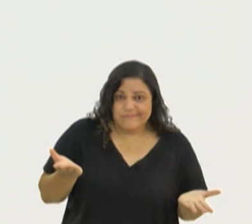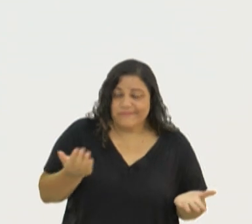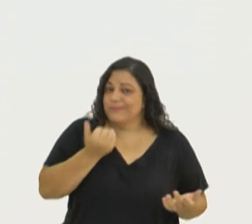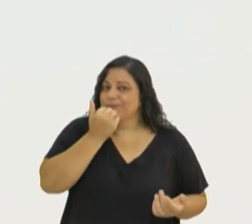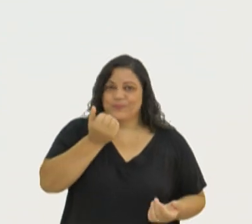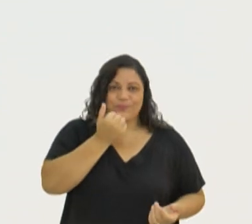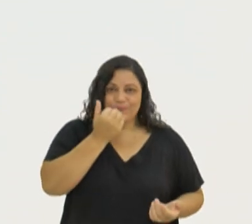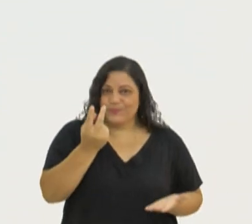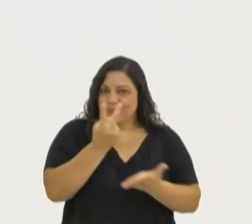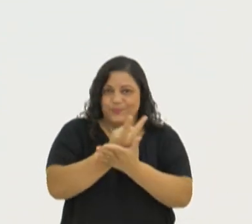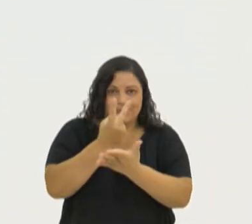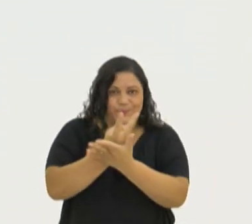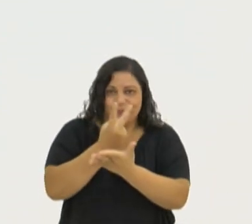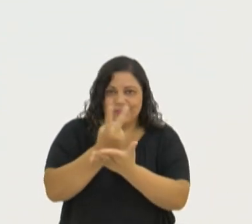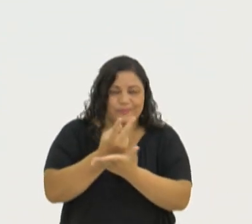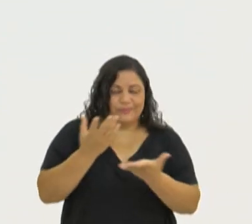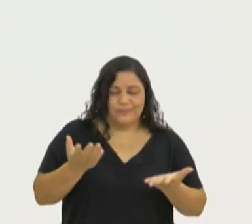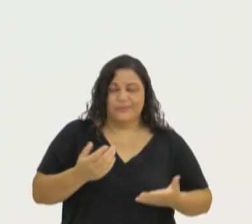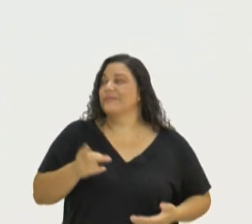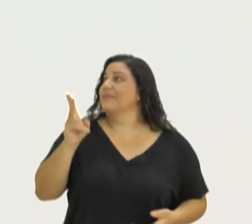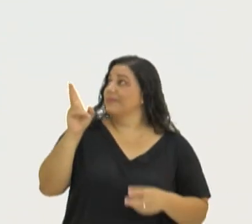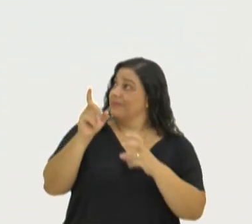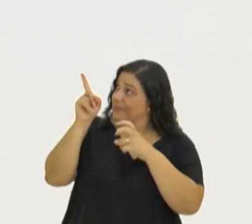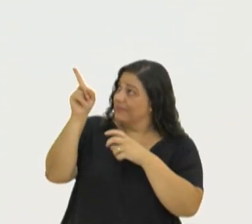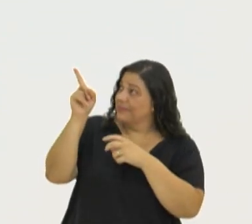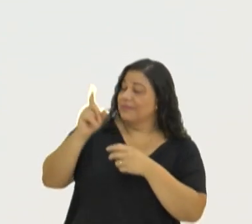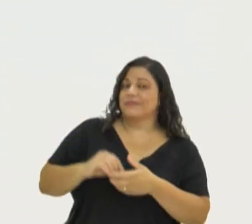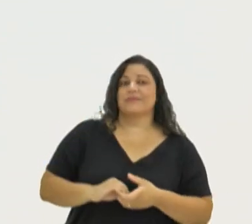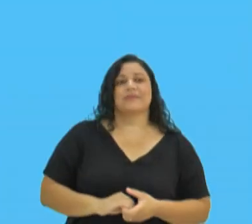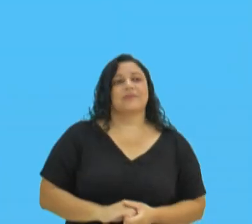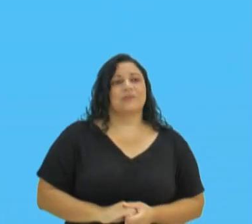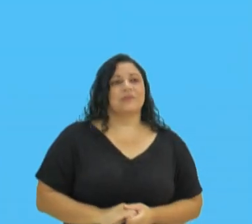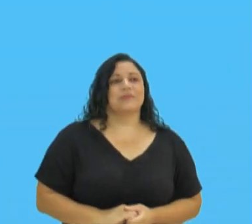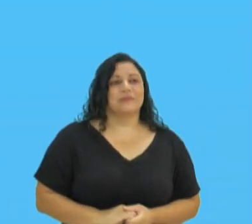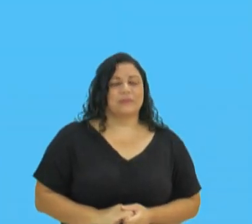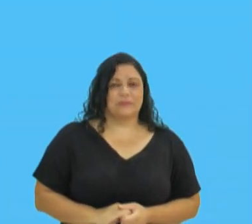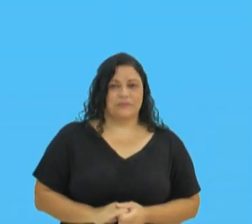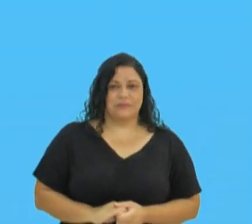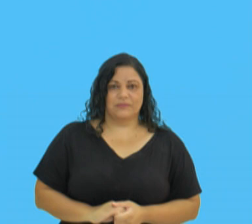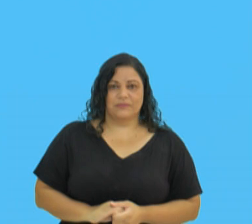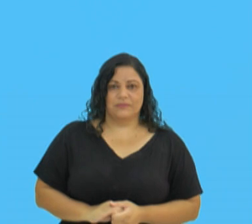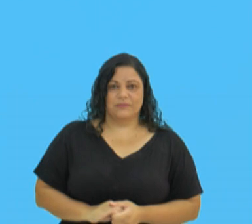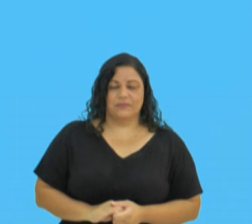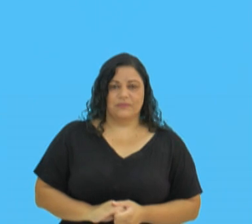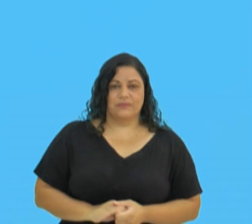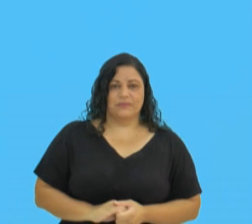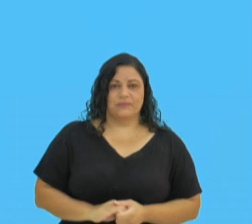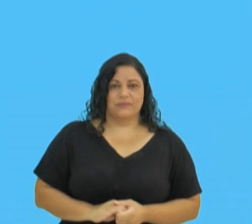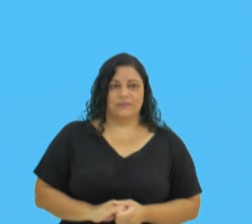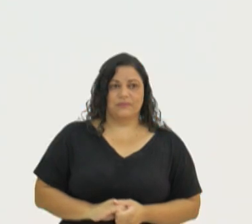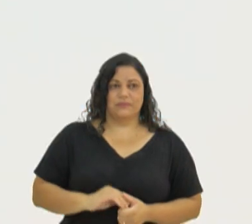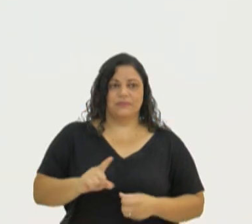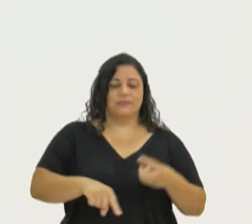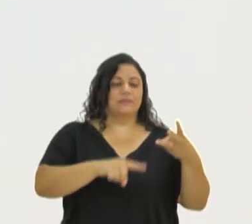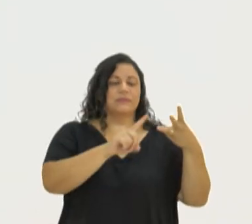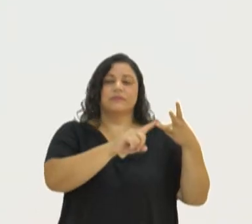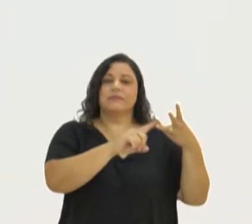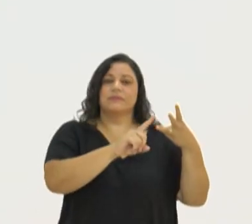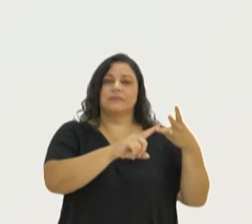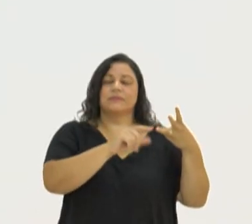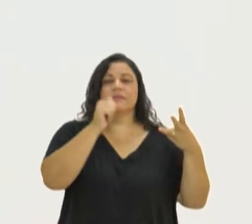consigo colocar essa peça nessa posição. Vamos para a nossa próxima peça, que é a